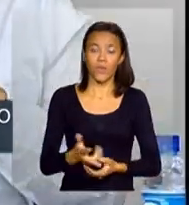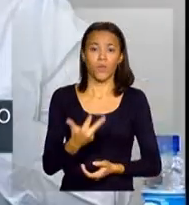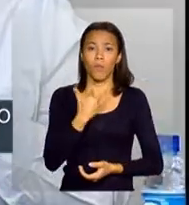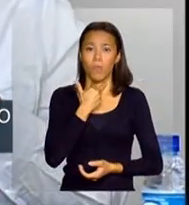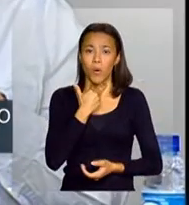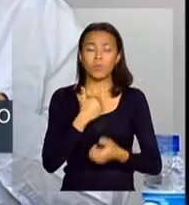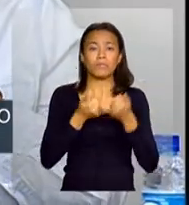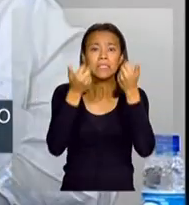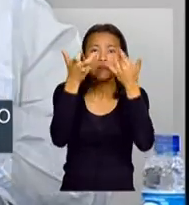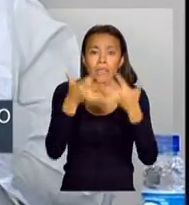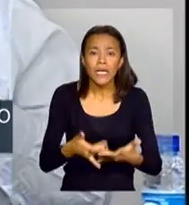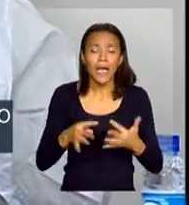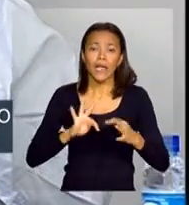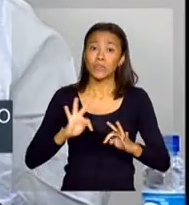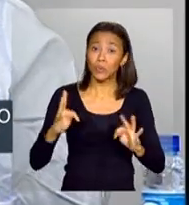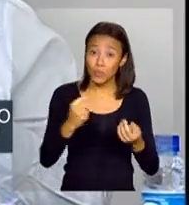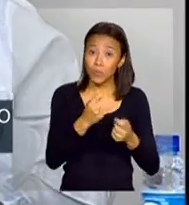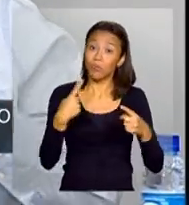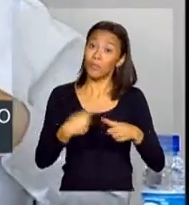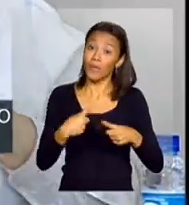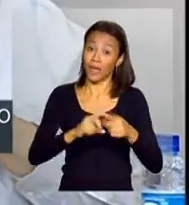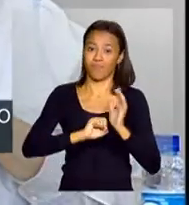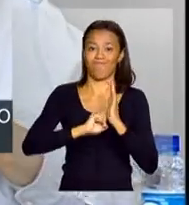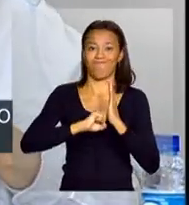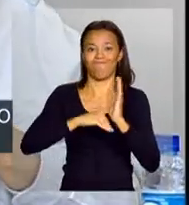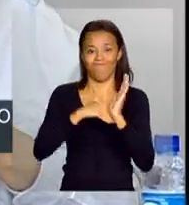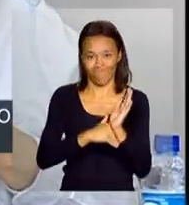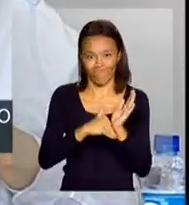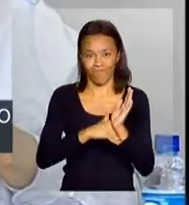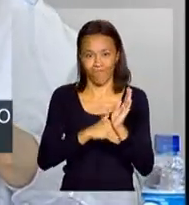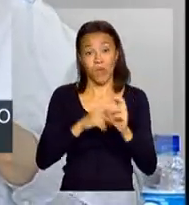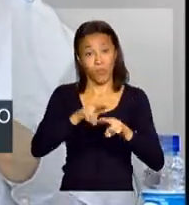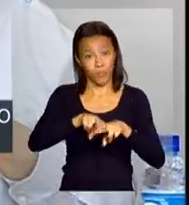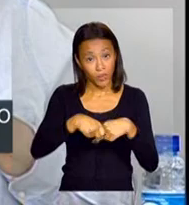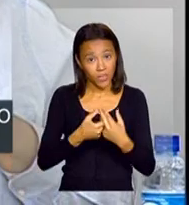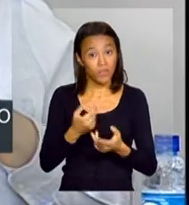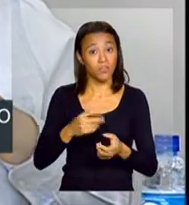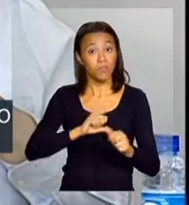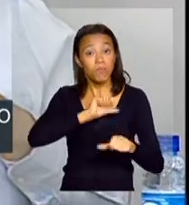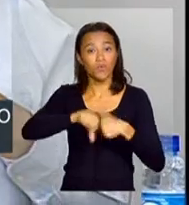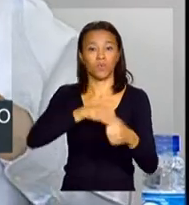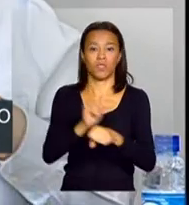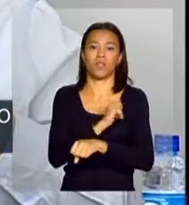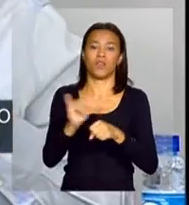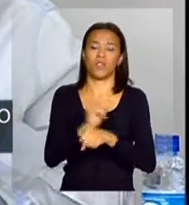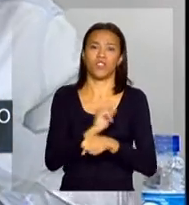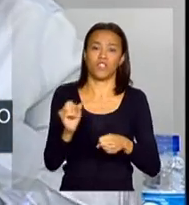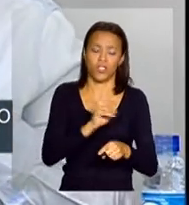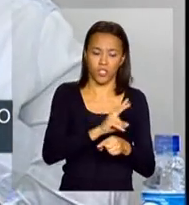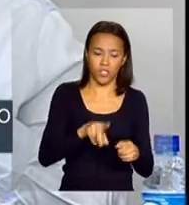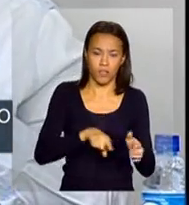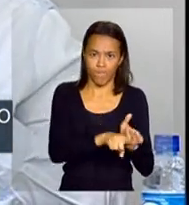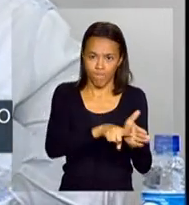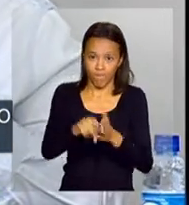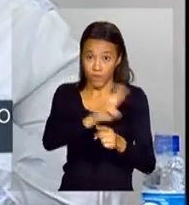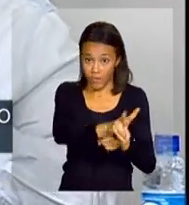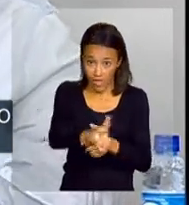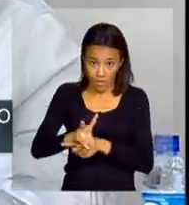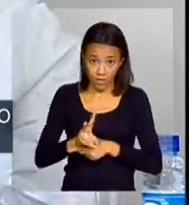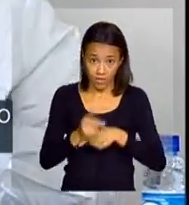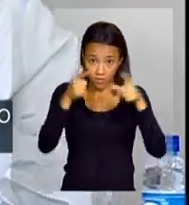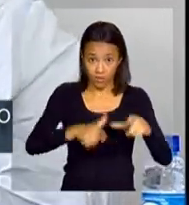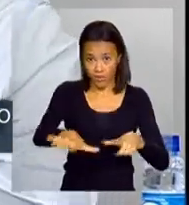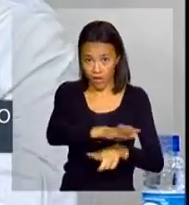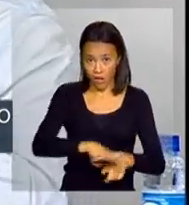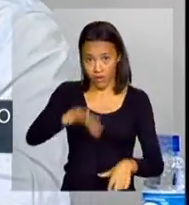posso detalhar aqui por questões de segurança. Por isso mudou a estratégia de fiscalização da Amazônia. Porque o crime ambiental se sofistica e